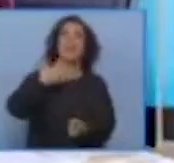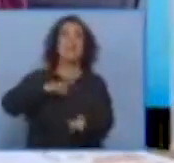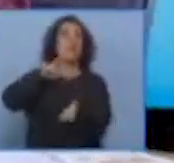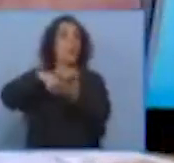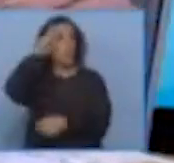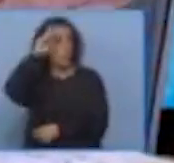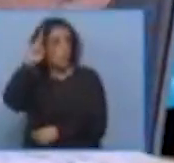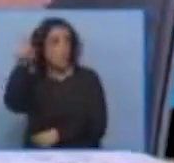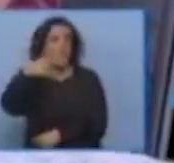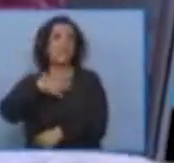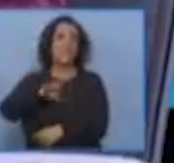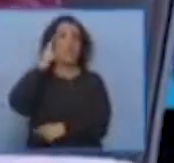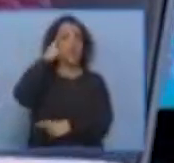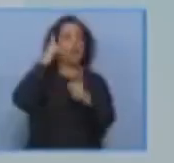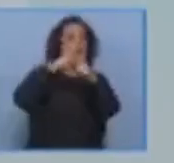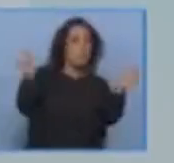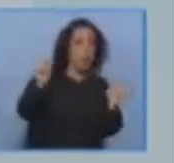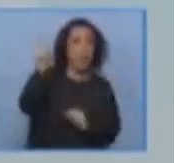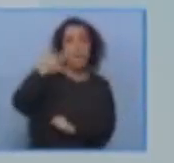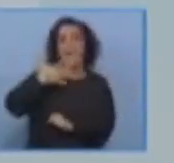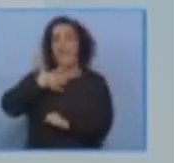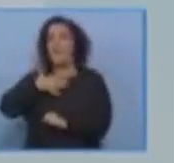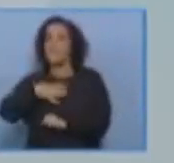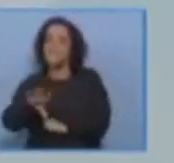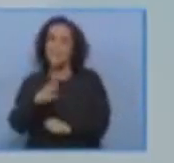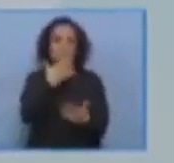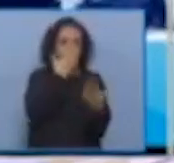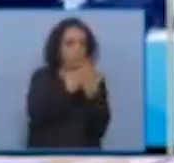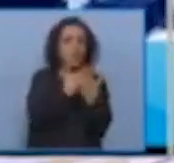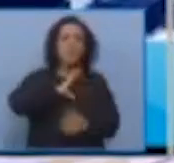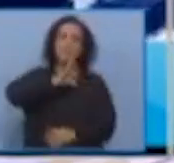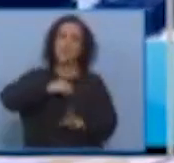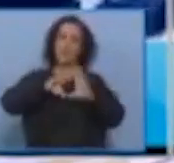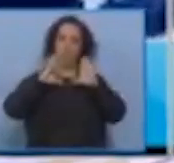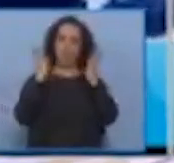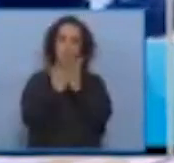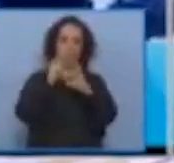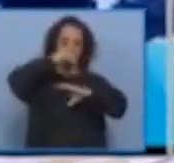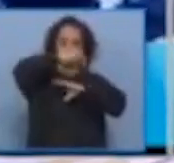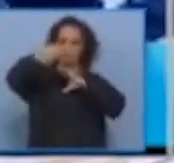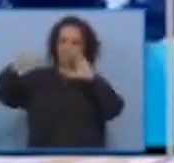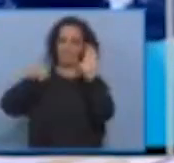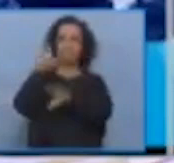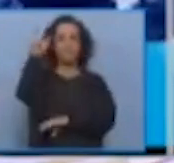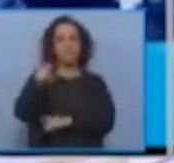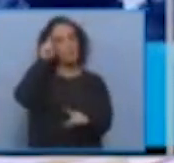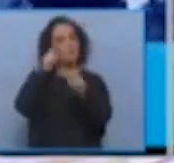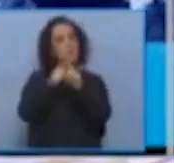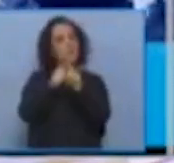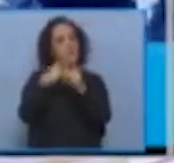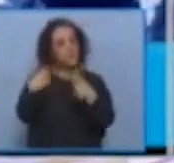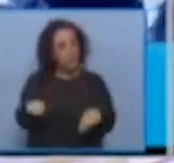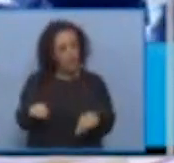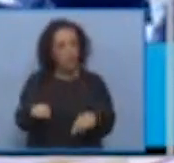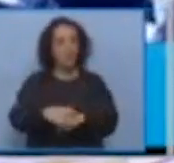Rússia, vai dizendo que quer ir ao Japão, vai dizendo que quer estar presente no mundo, que tem uma mensagem para todo o mundo, não é? E isso tem sido